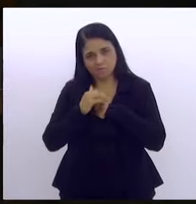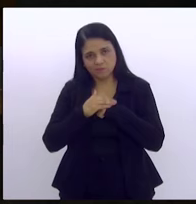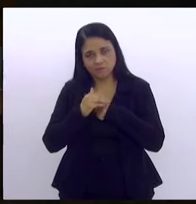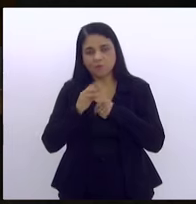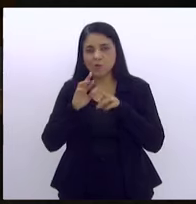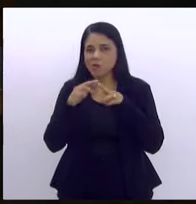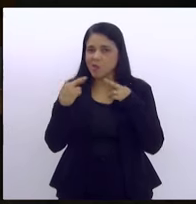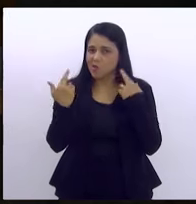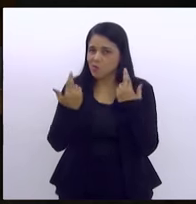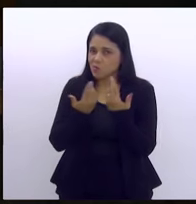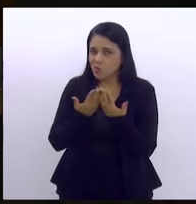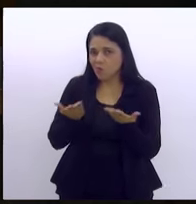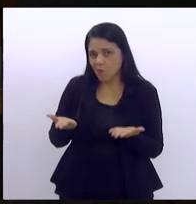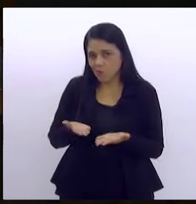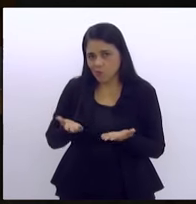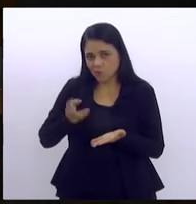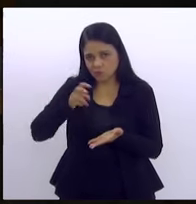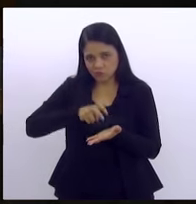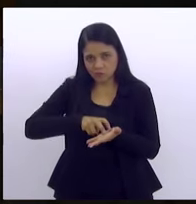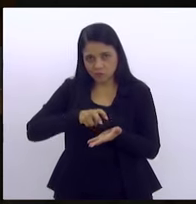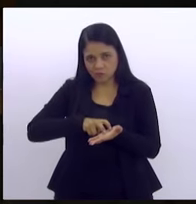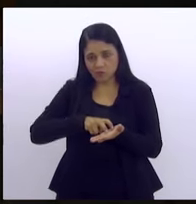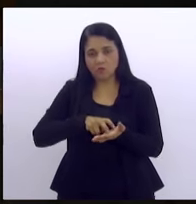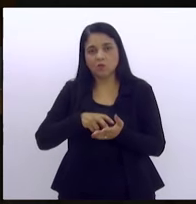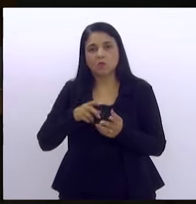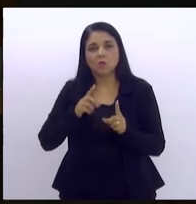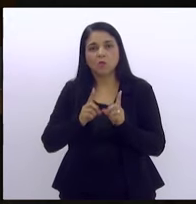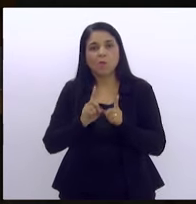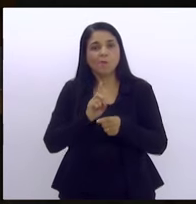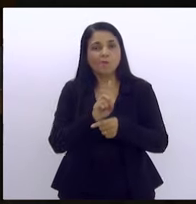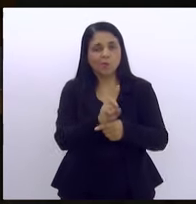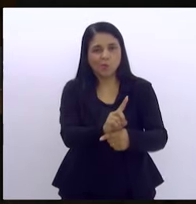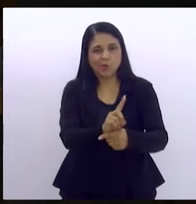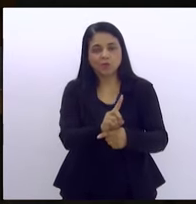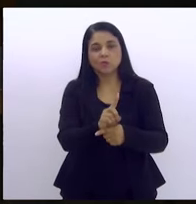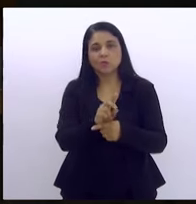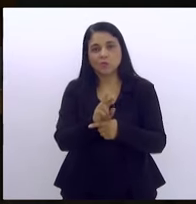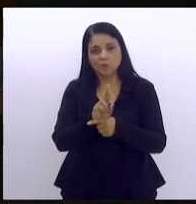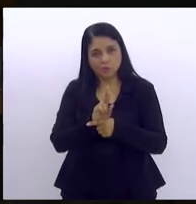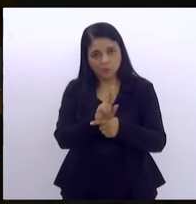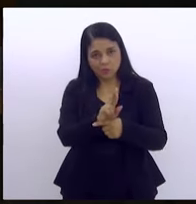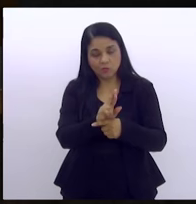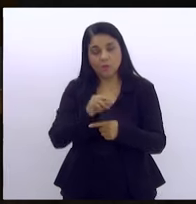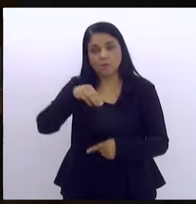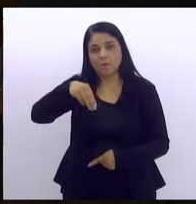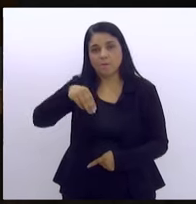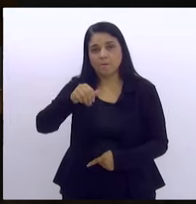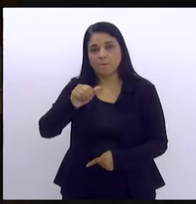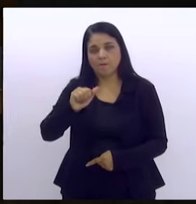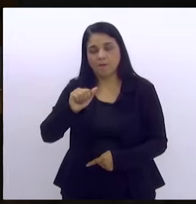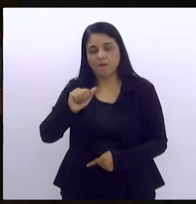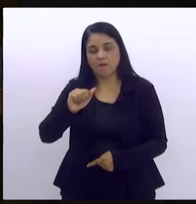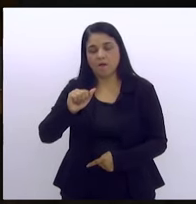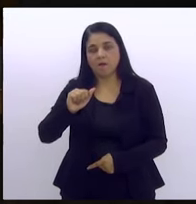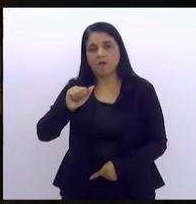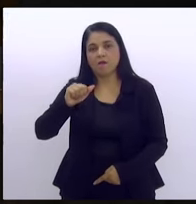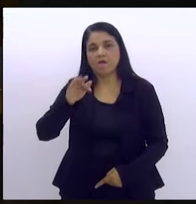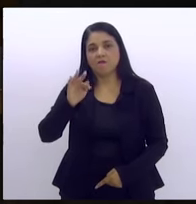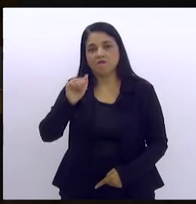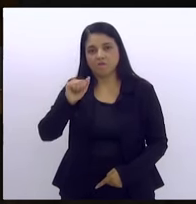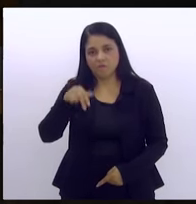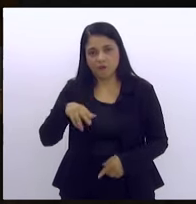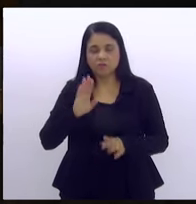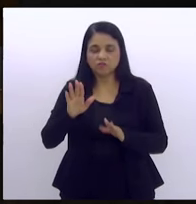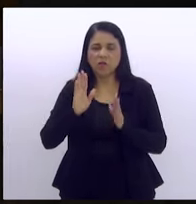pela reunião que tivemos hoje com o procurador doutor Marfan e por aquilo que a gente já tinha colocado no Colégio de Líderes, que a